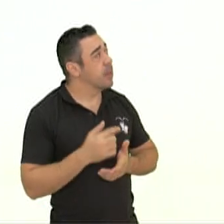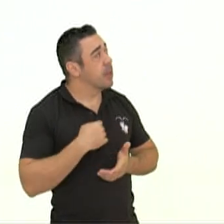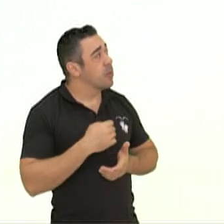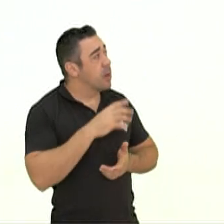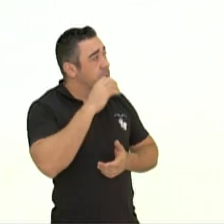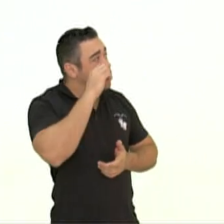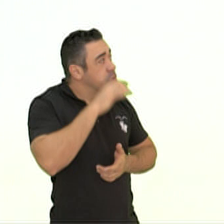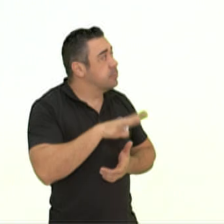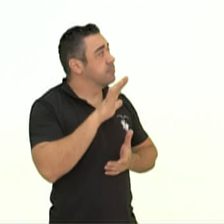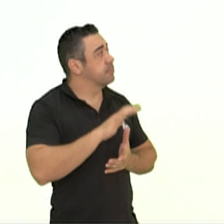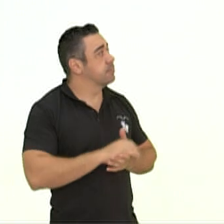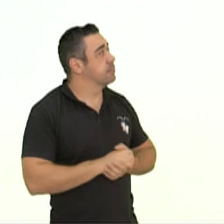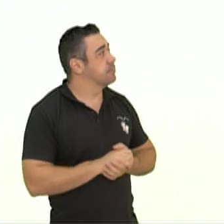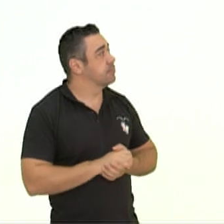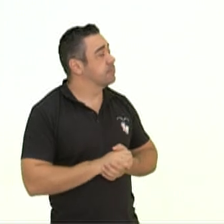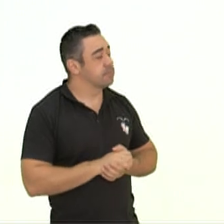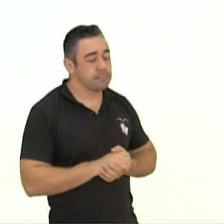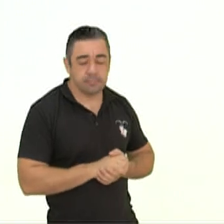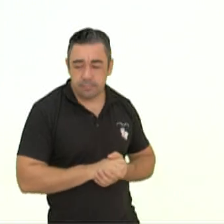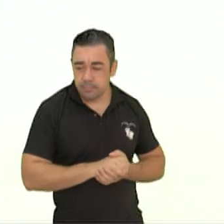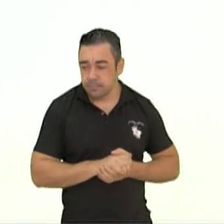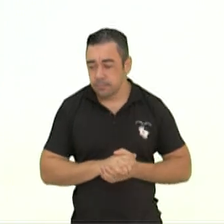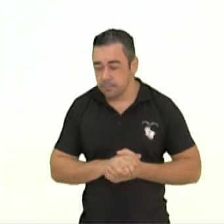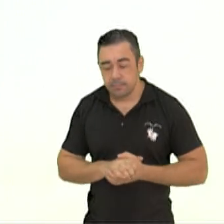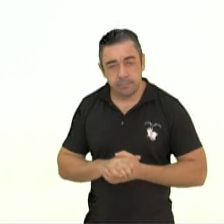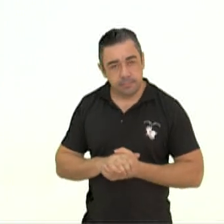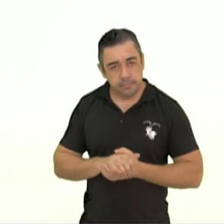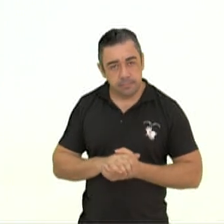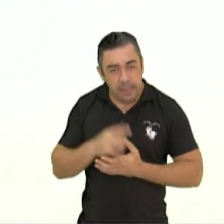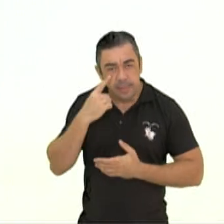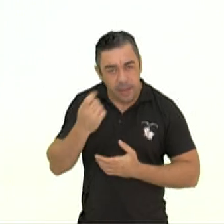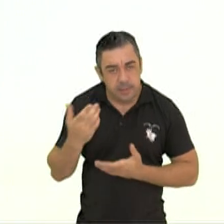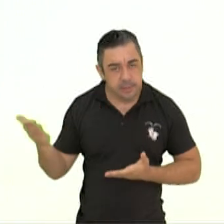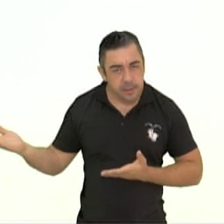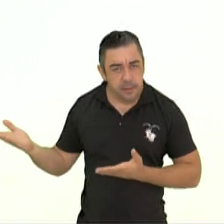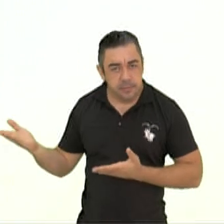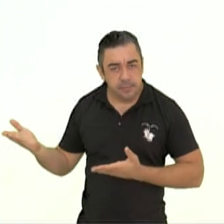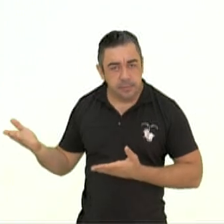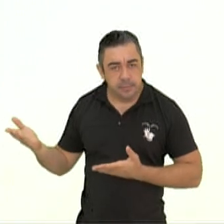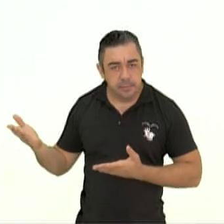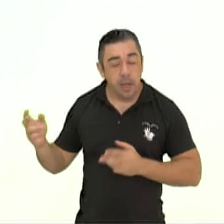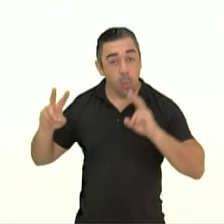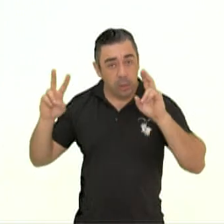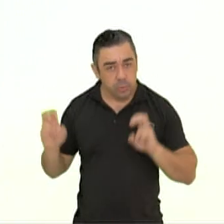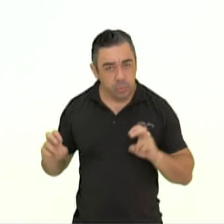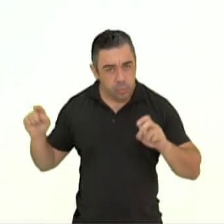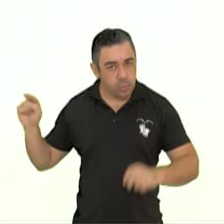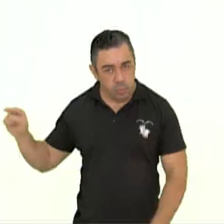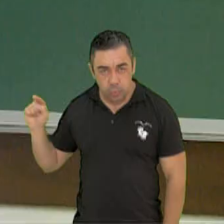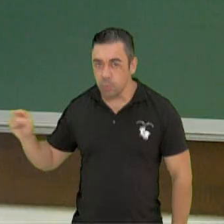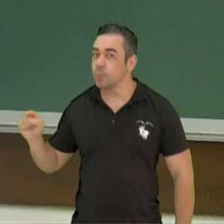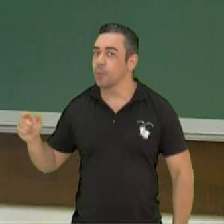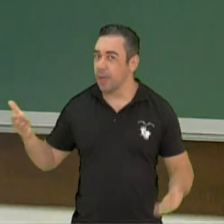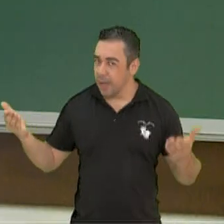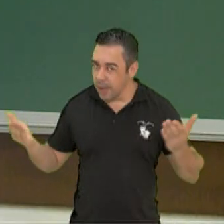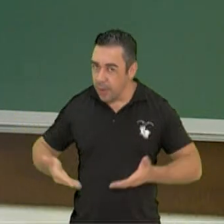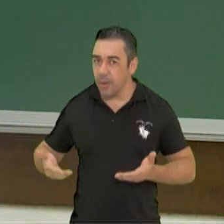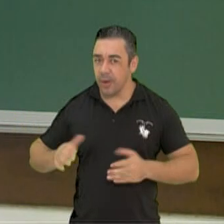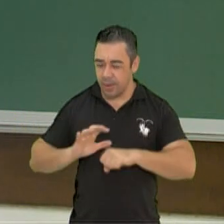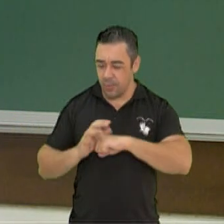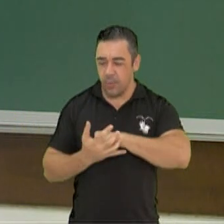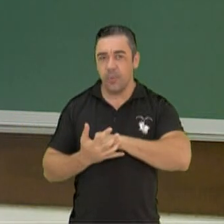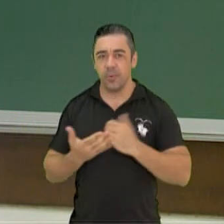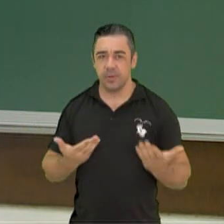espirrei. Interessante, né? Então, veja, está falando sobre alguma coisa. É um assunto que está aí no nosso